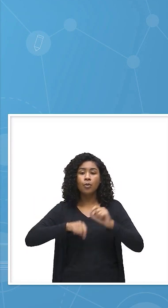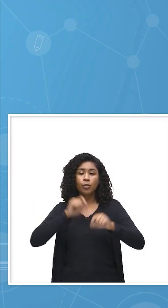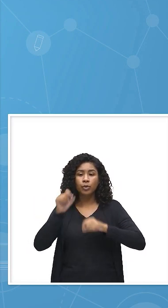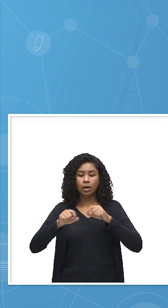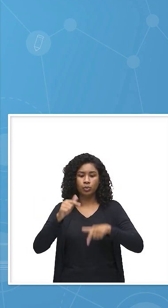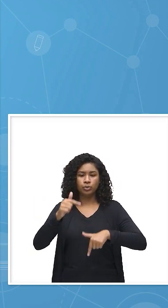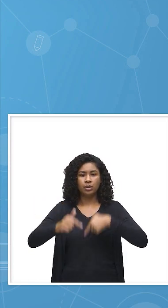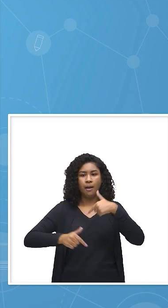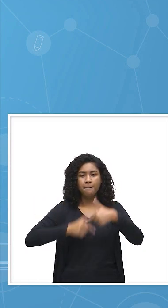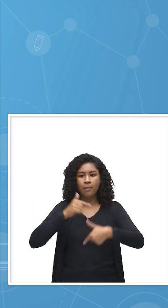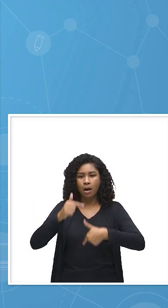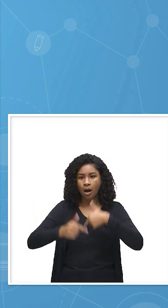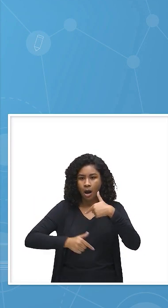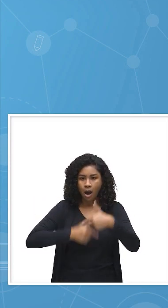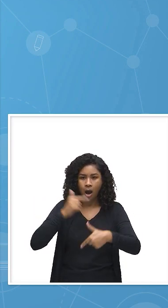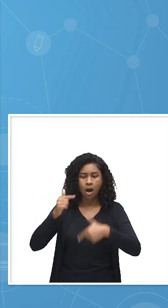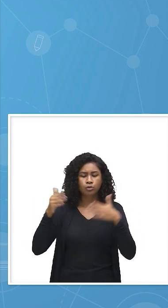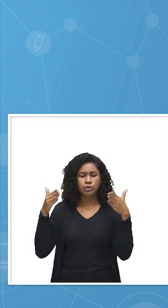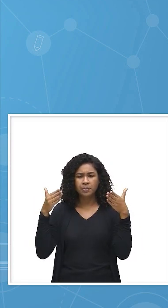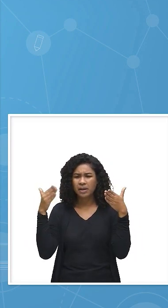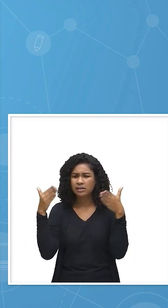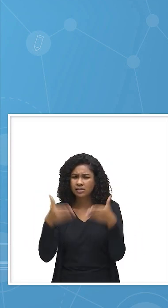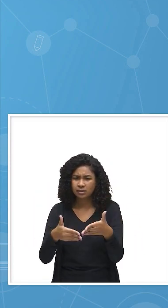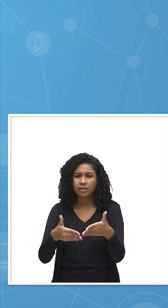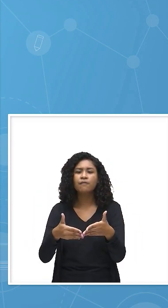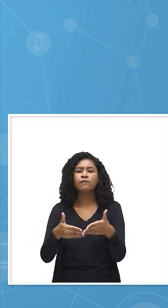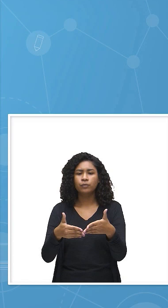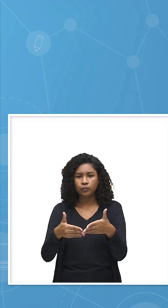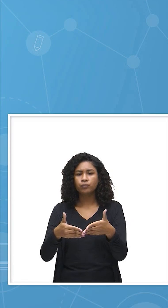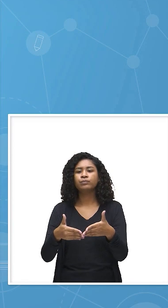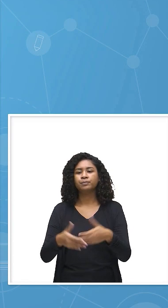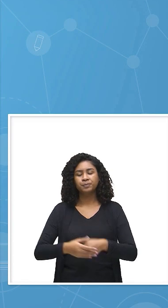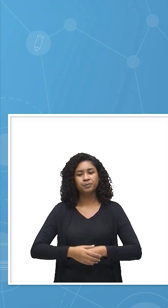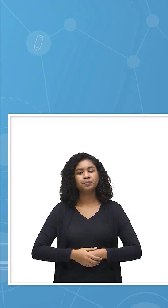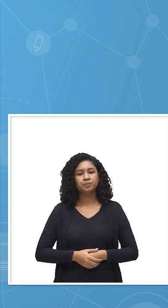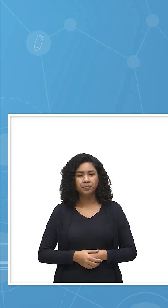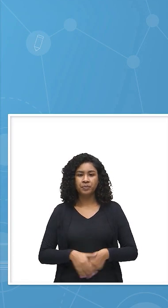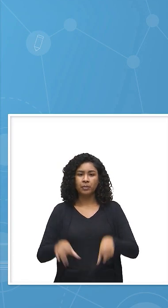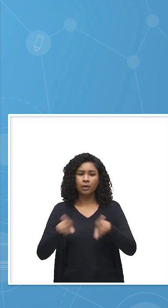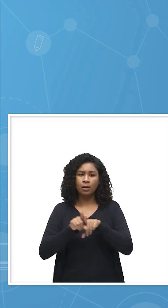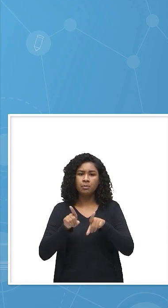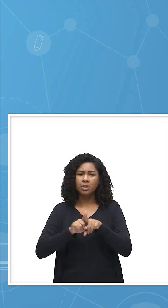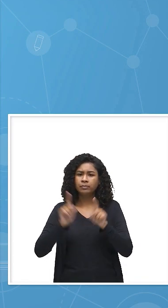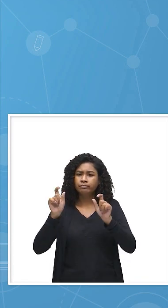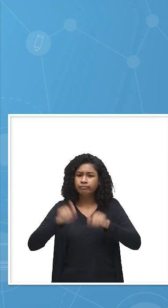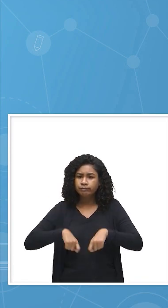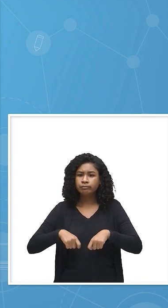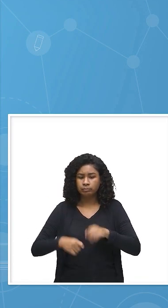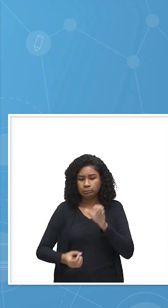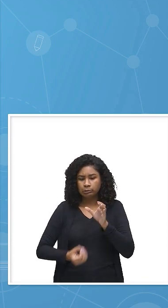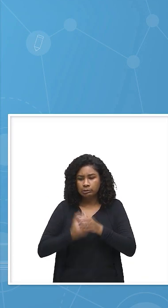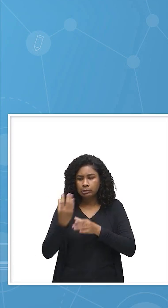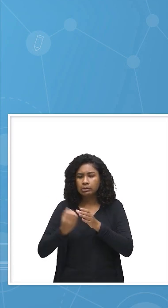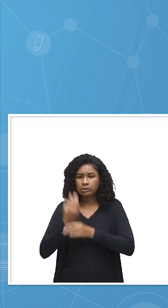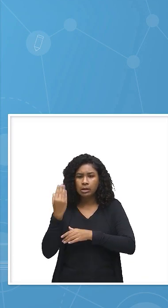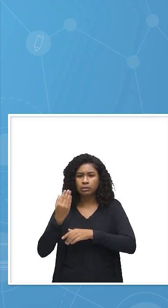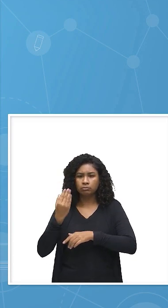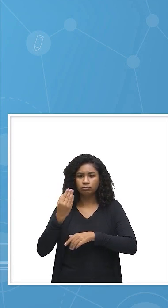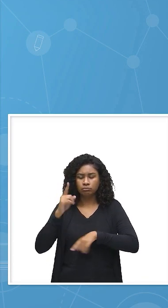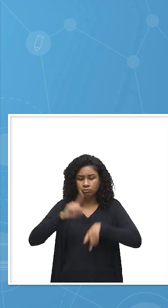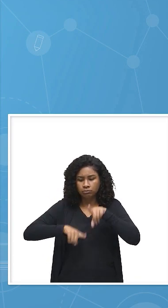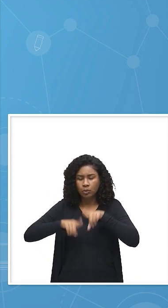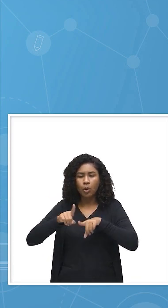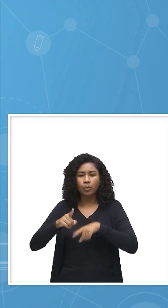do trabalho, necessidade de aumentar a oferta de alimentos, excedente de